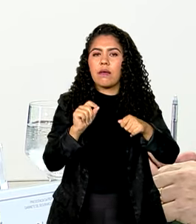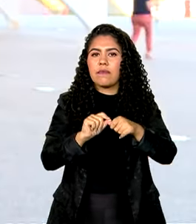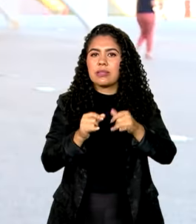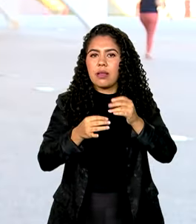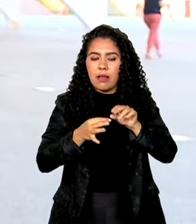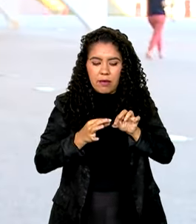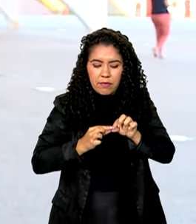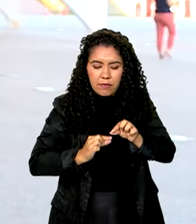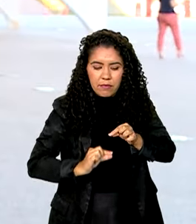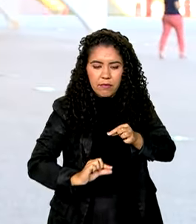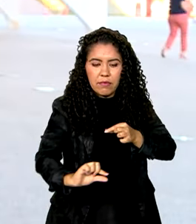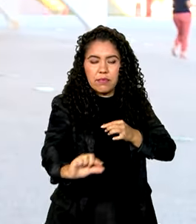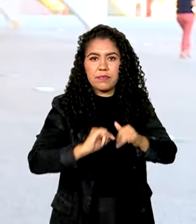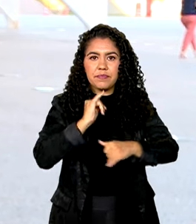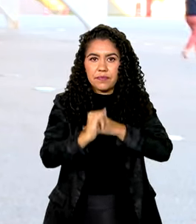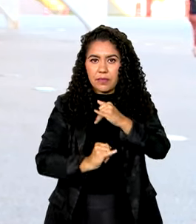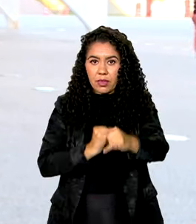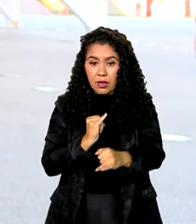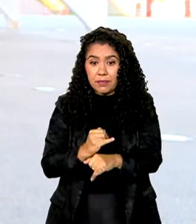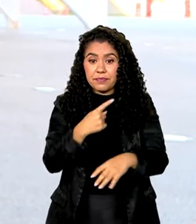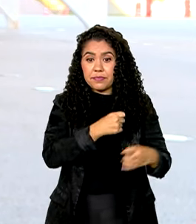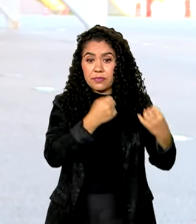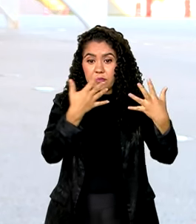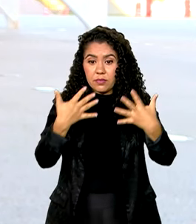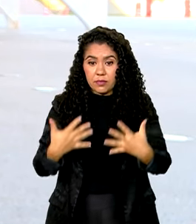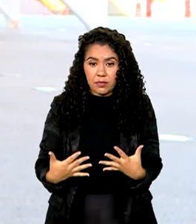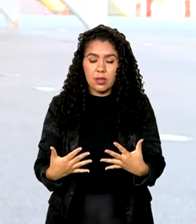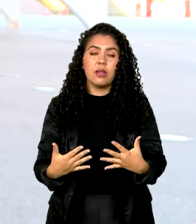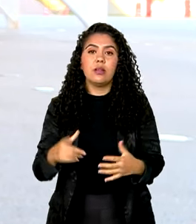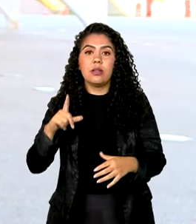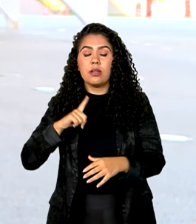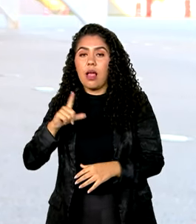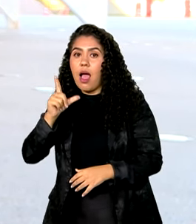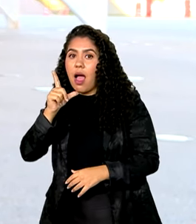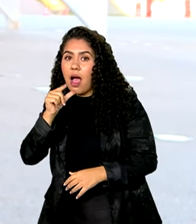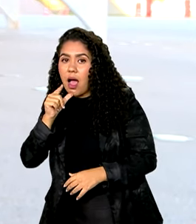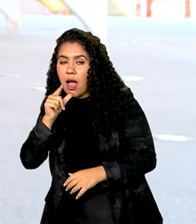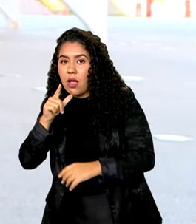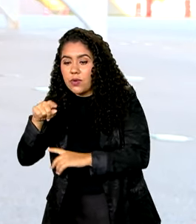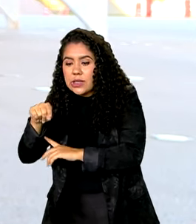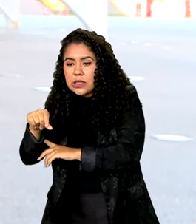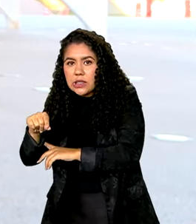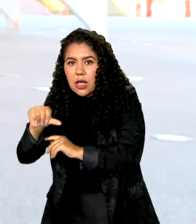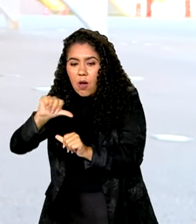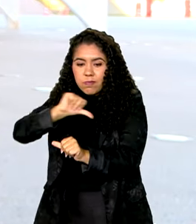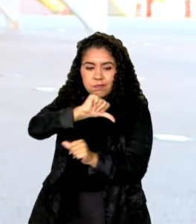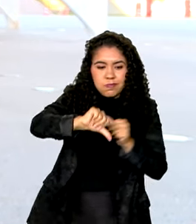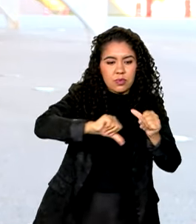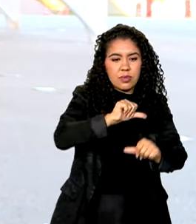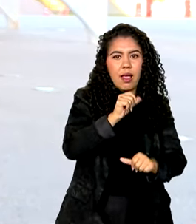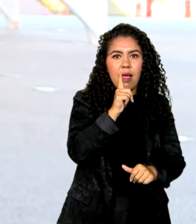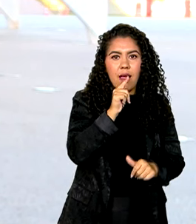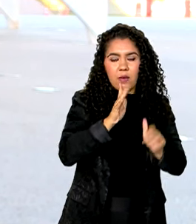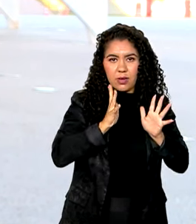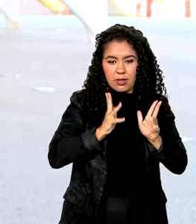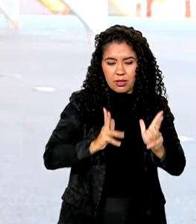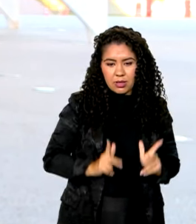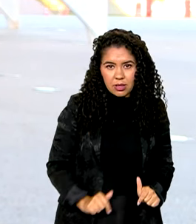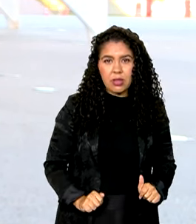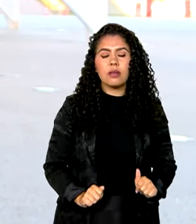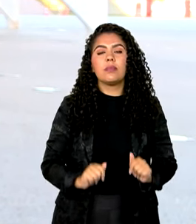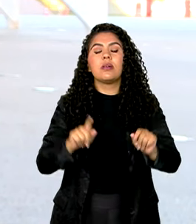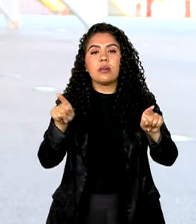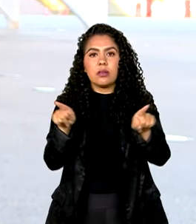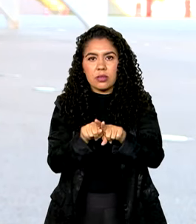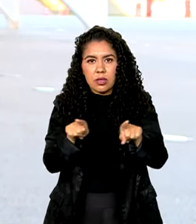ótica. Além da usina de dessalinização, que converte a água salgada do mar em água potável, a região também vai